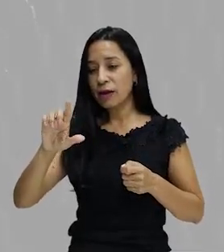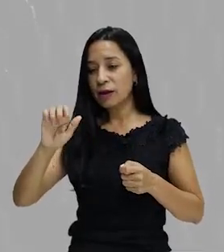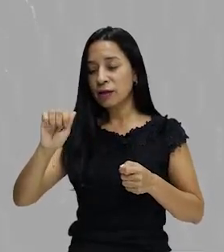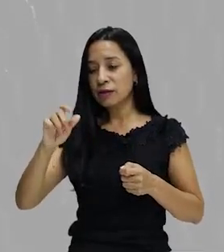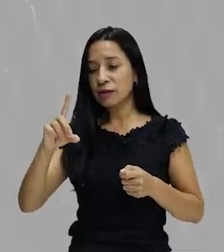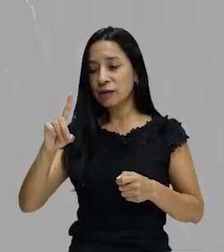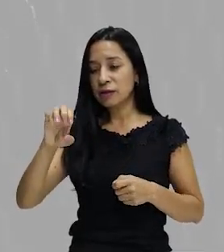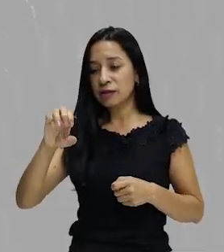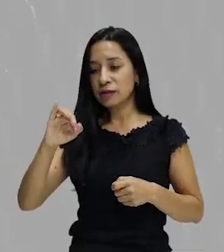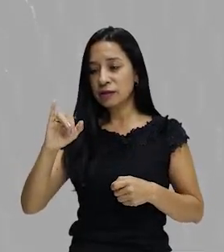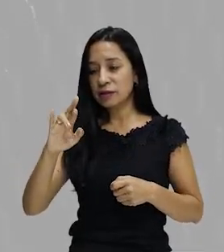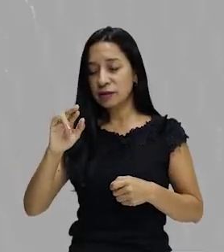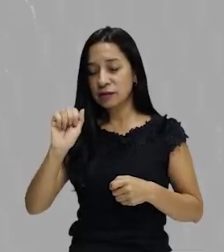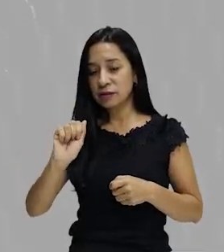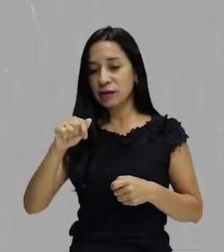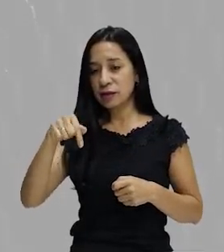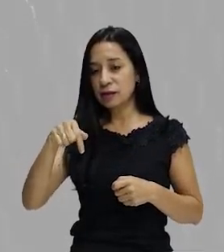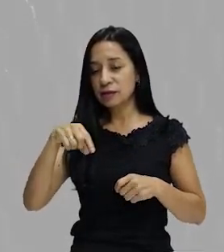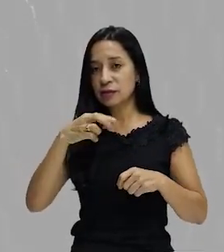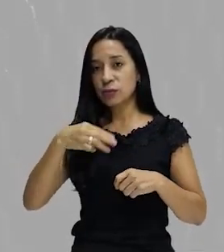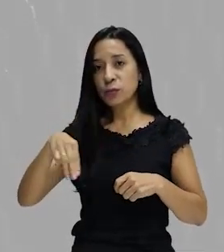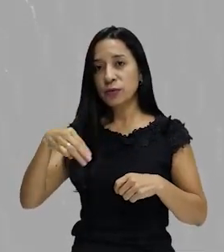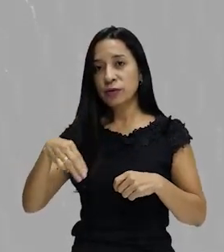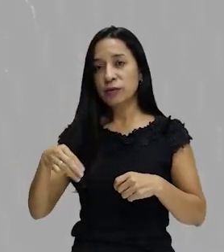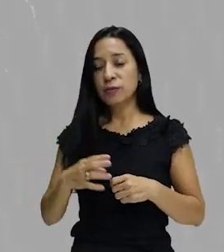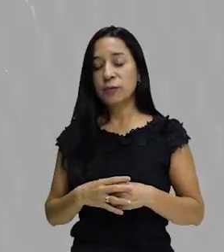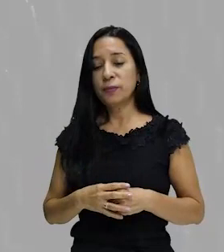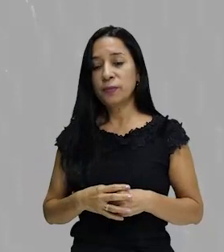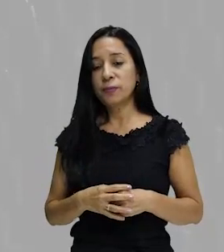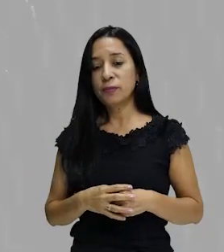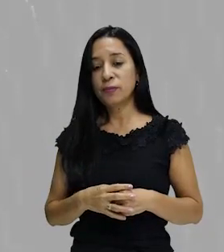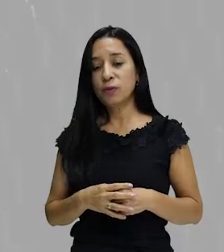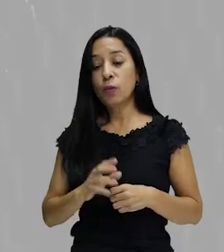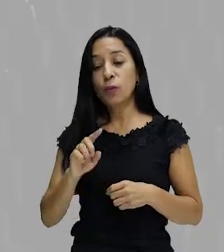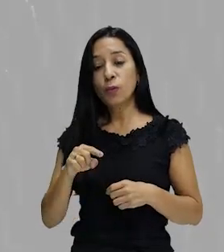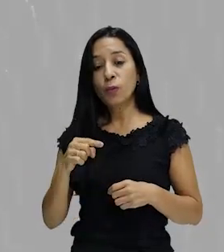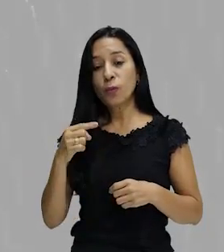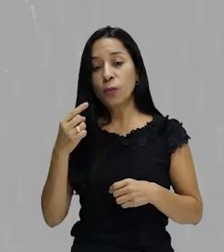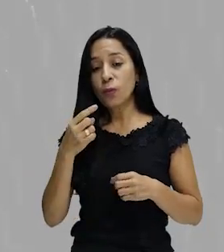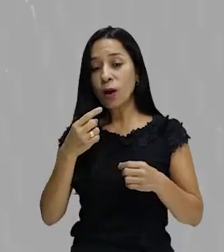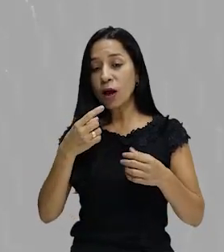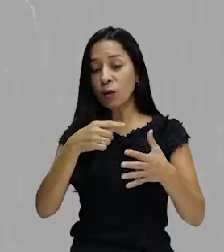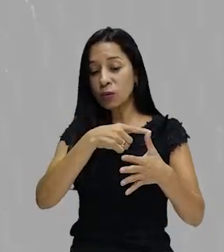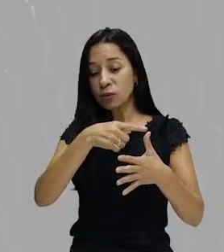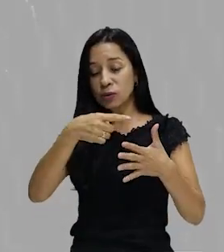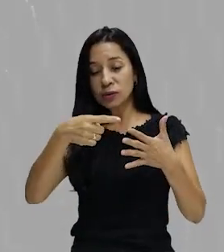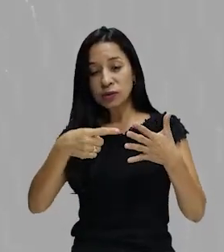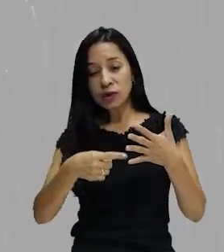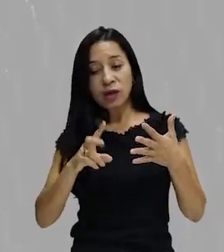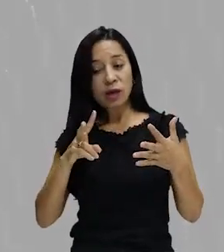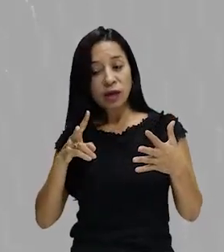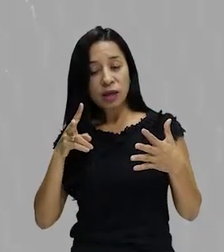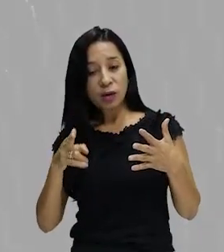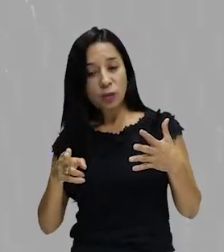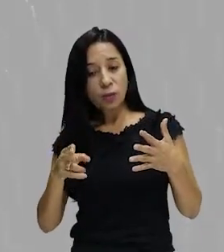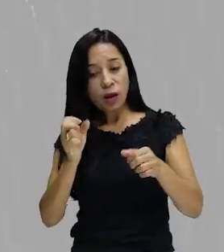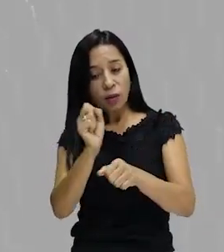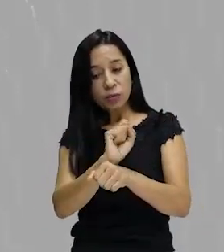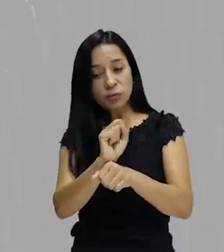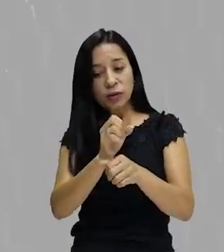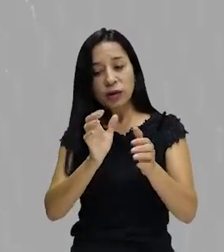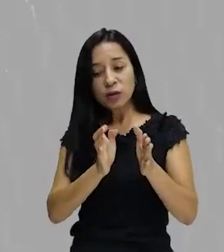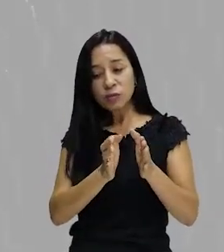ou ser semelhante ao do carrinho de mola, certo? Lembrando, o carrinho de mola, a mola